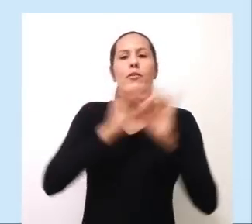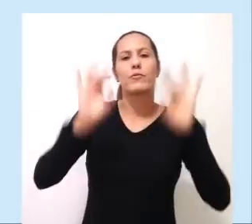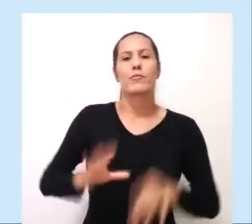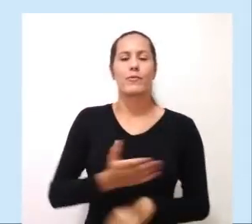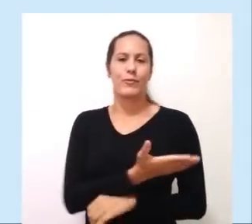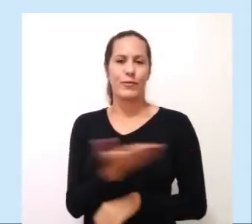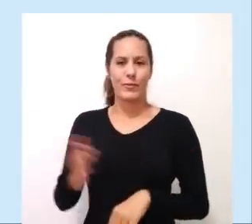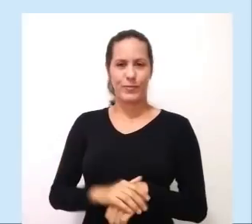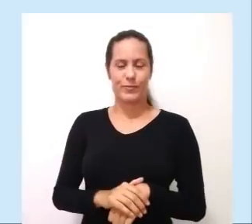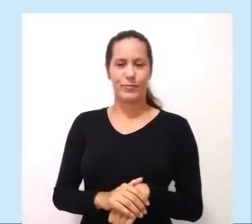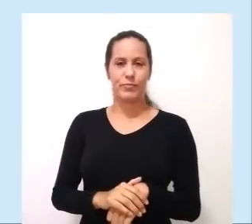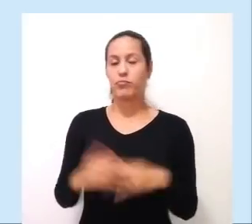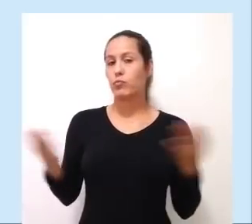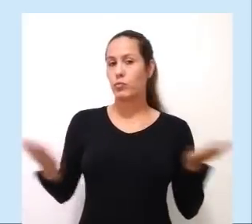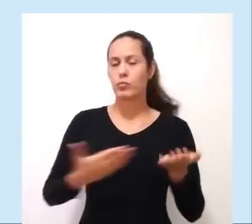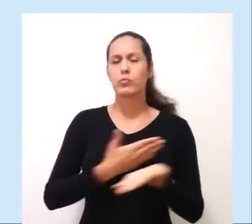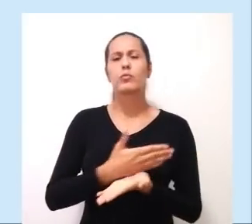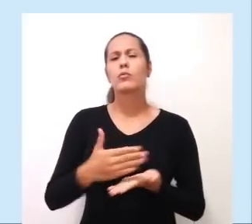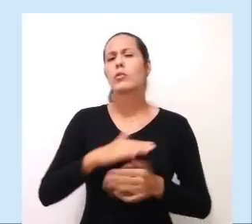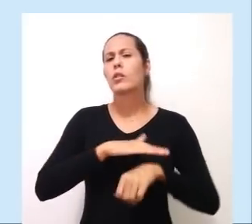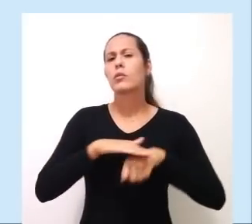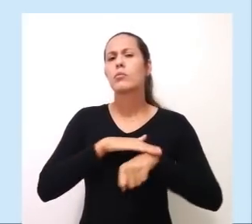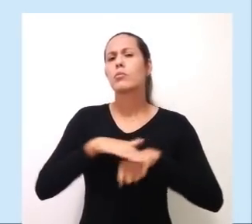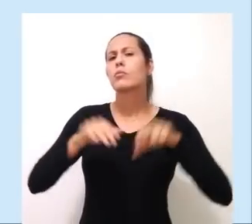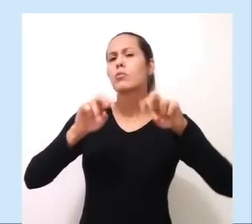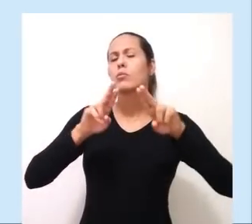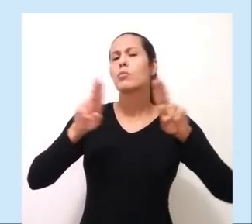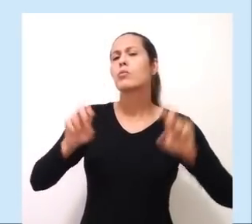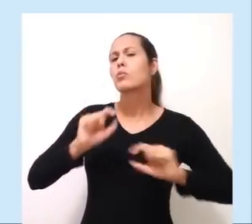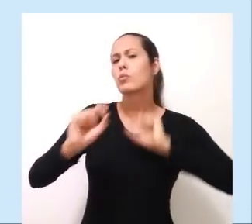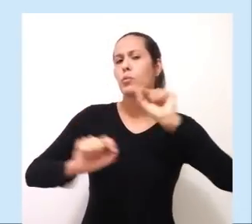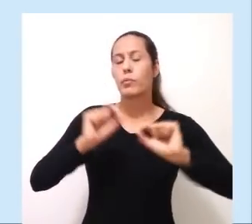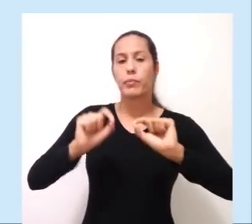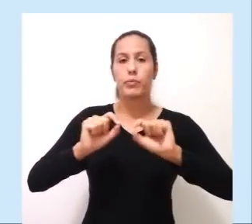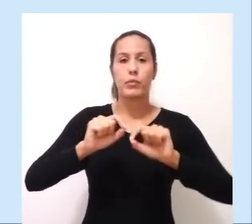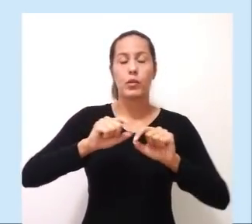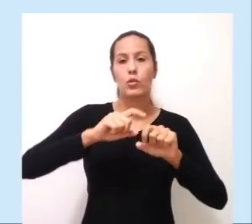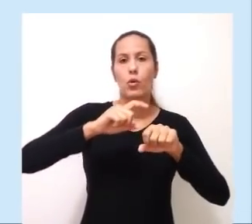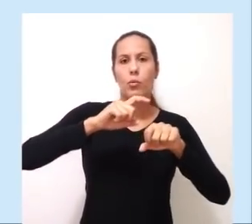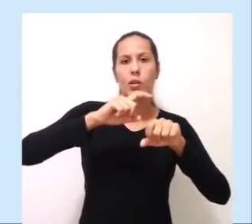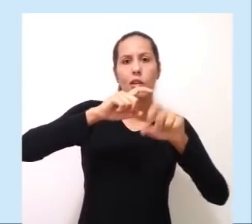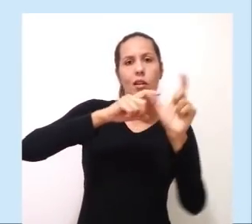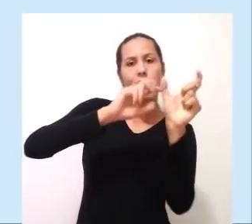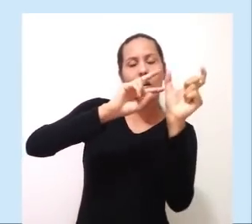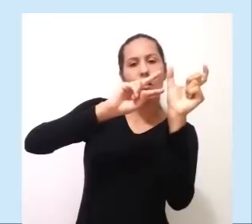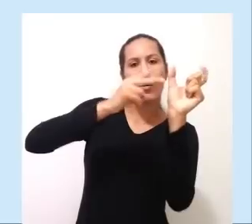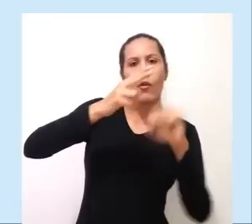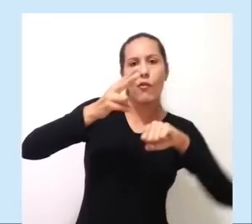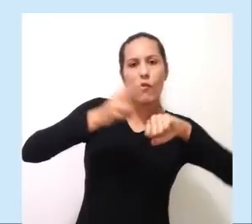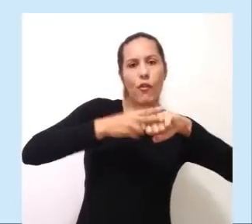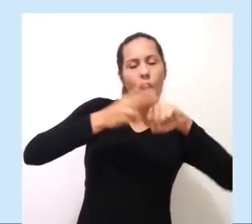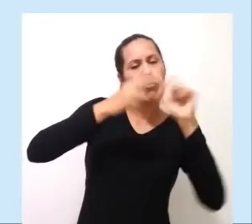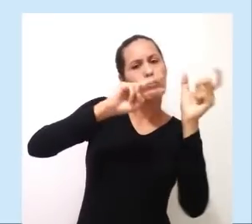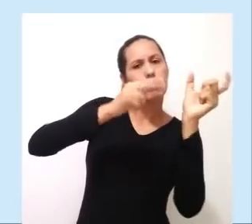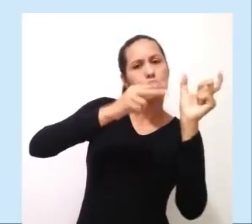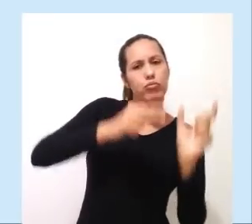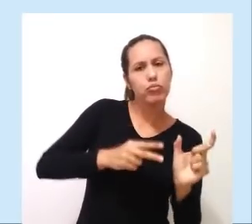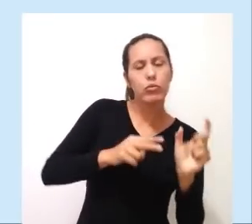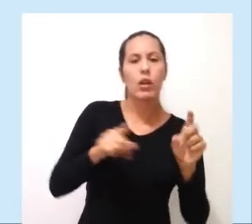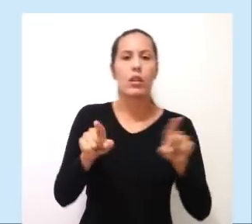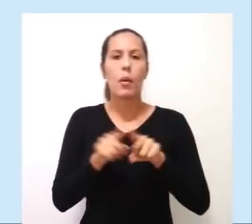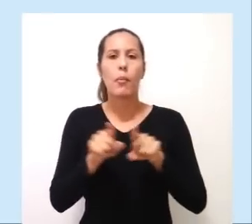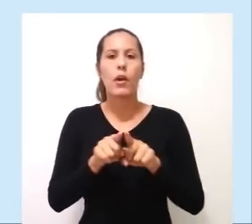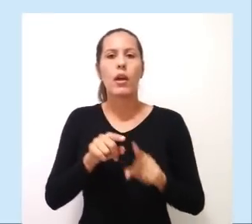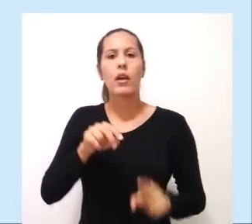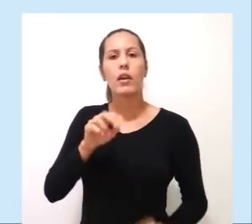abraço a todos vocês. Hoje vamos conversar um pouco sobre a questão dos tempos verbais e a notícia, certo?